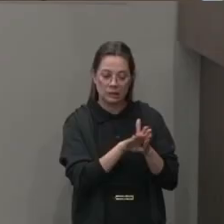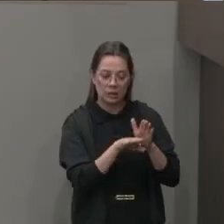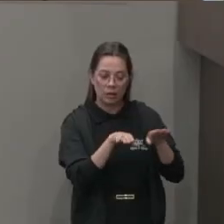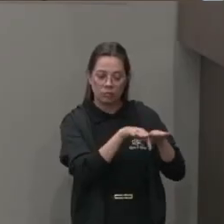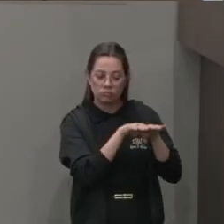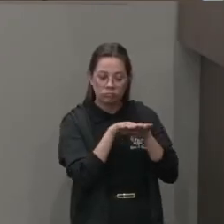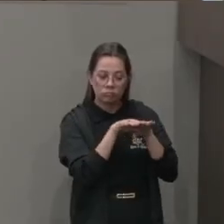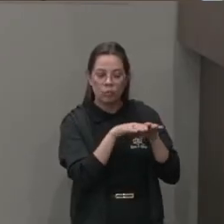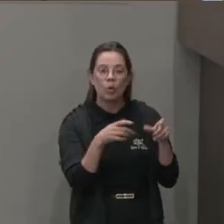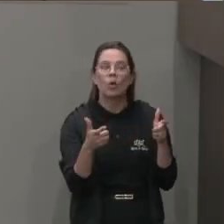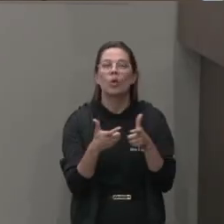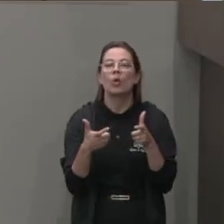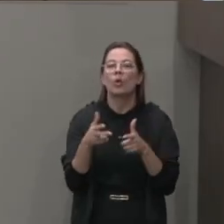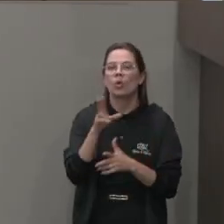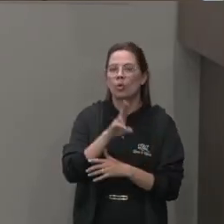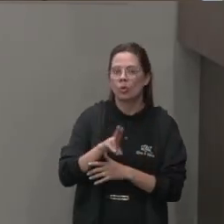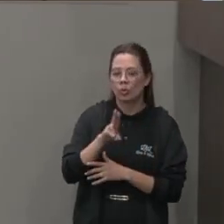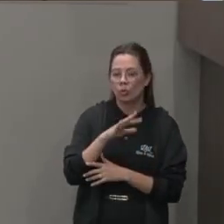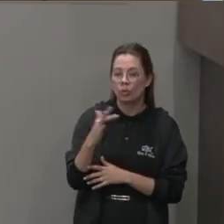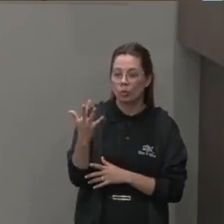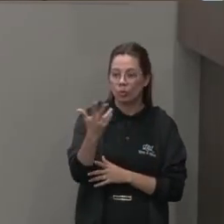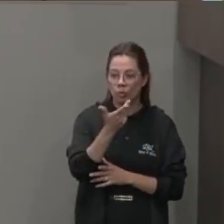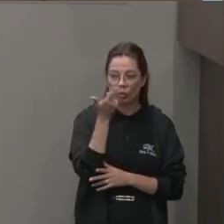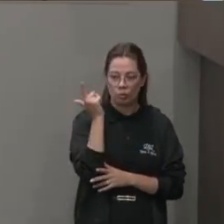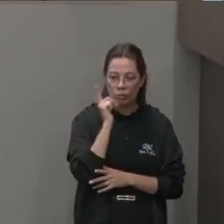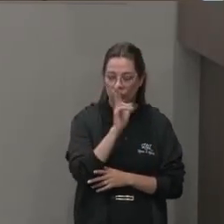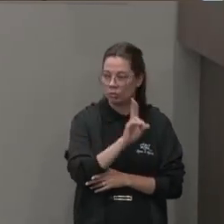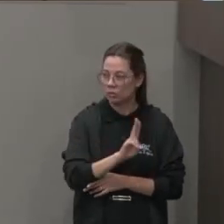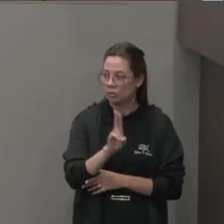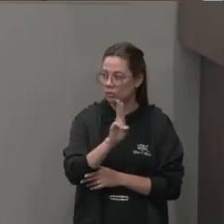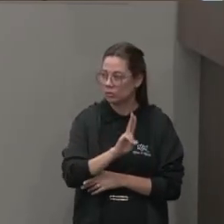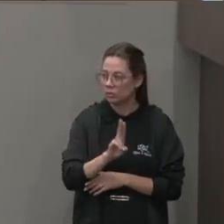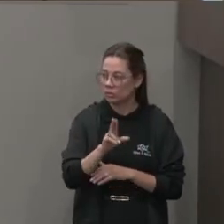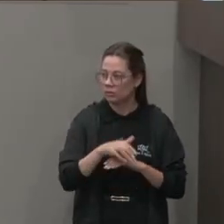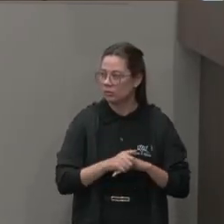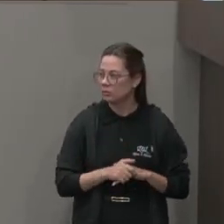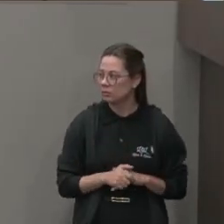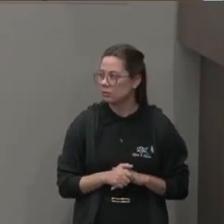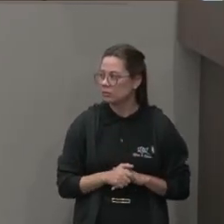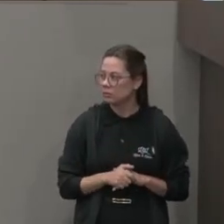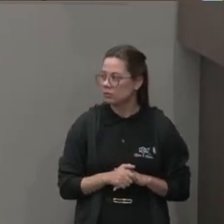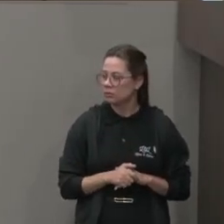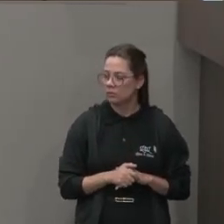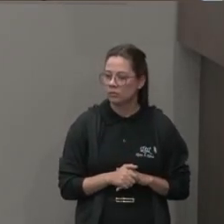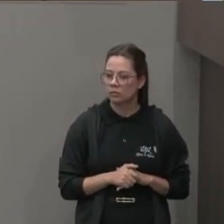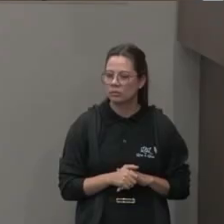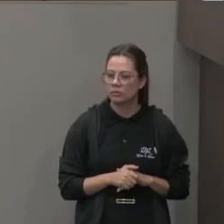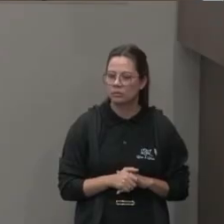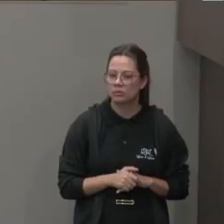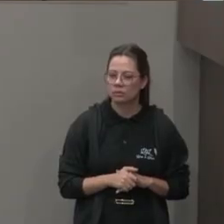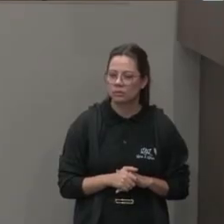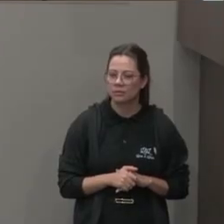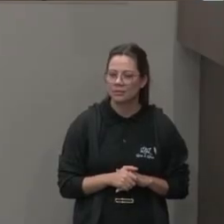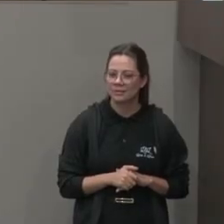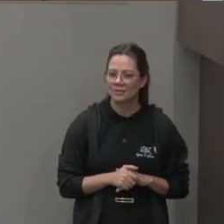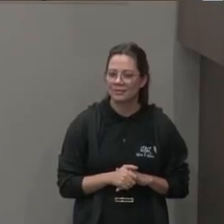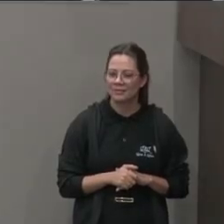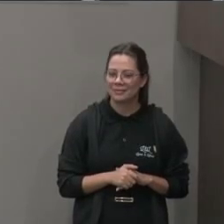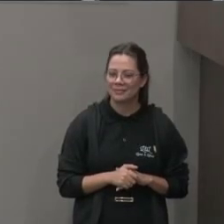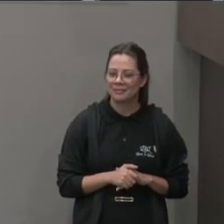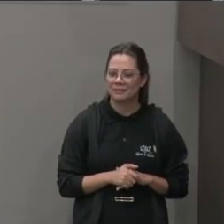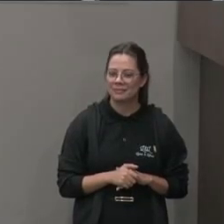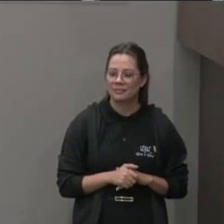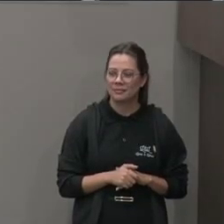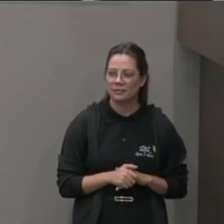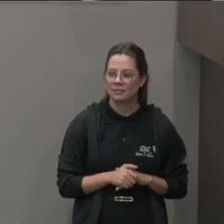vai ser esse botão, mas é para todos poderem utilizar, né? Então, não está definido, então, isso no projeto?